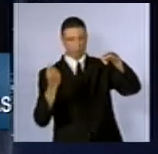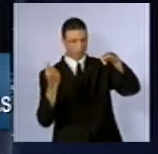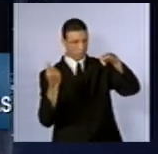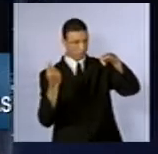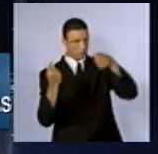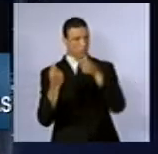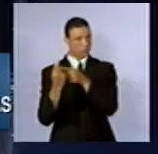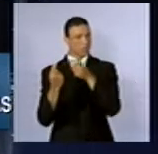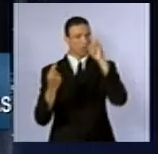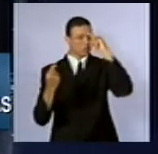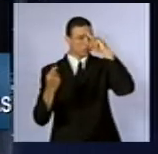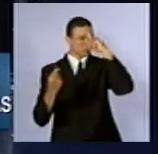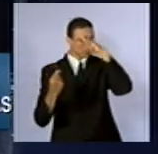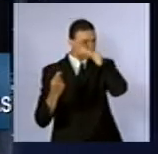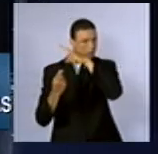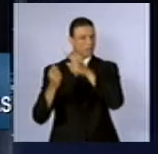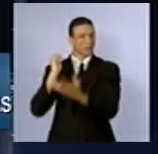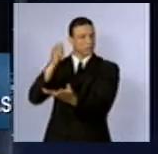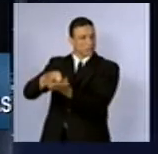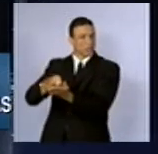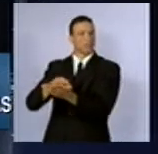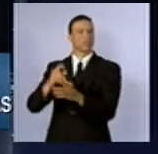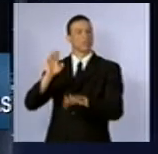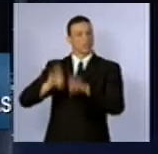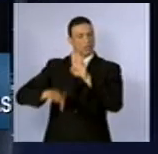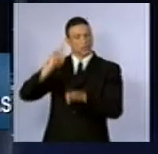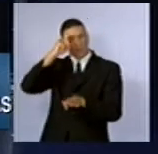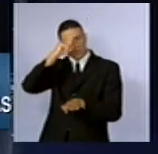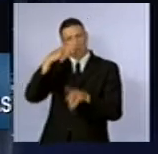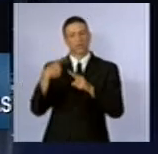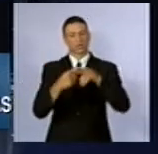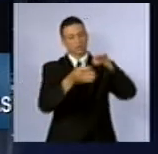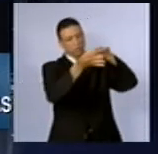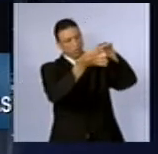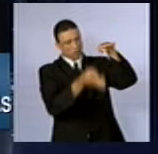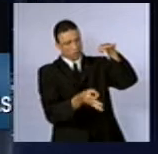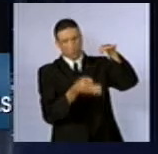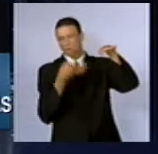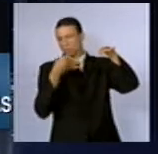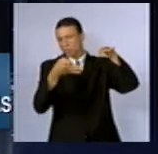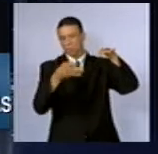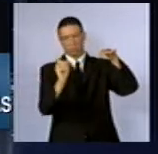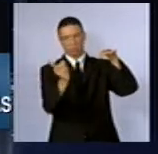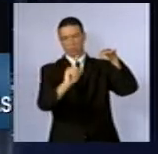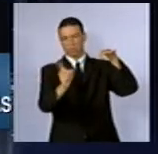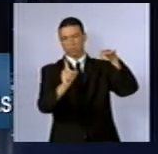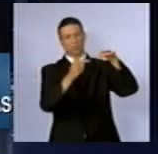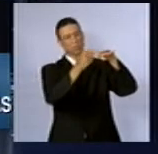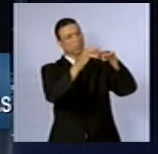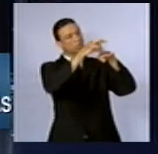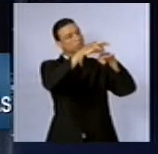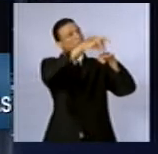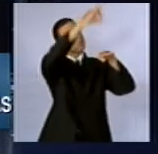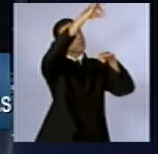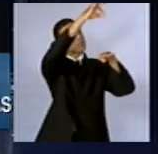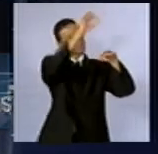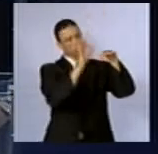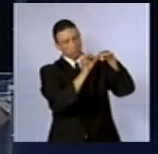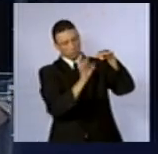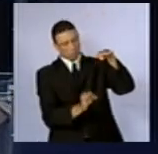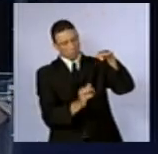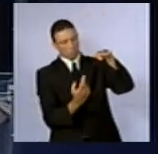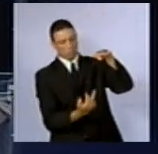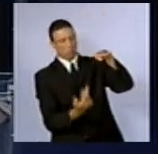questão de dificuldade de implantação em muitos casos. Então, ela não foi considerada aqui, mas ela também ela tem uma eficiência similar à da altura, a diferença realmente é